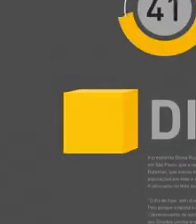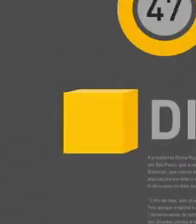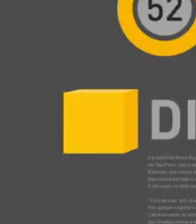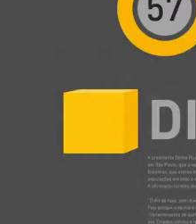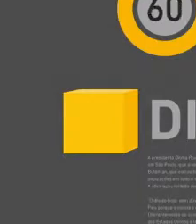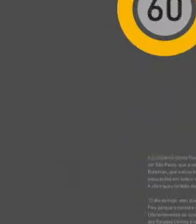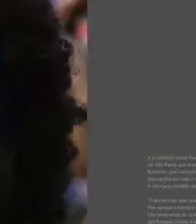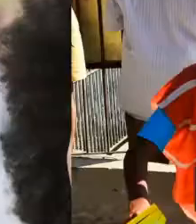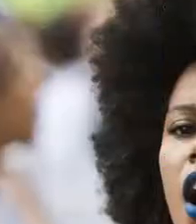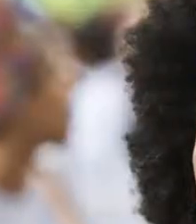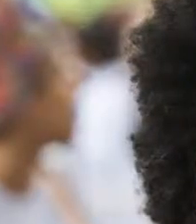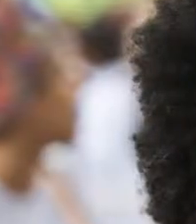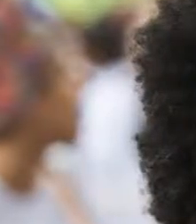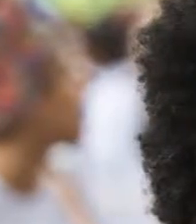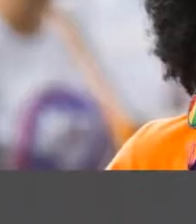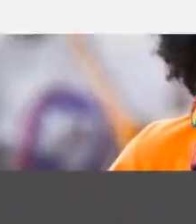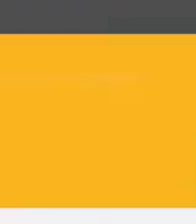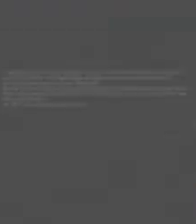o